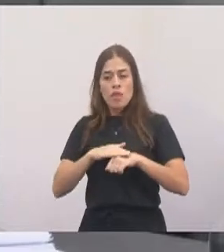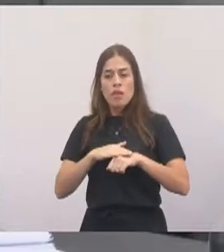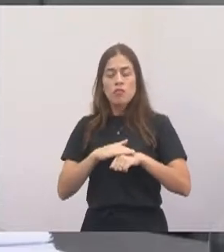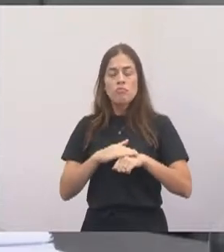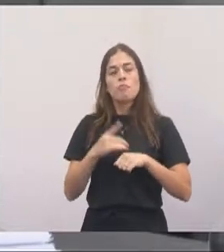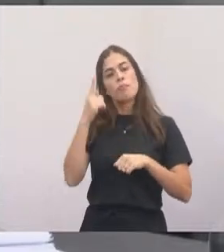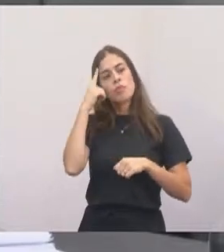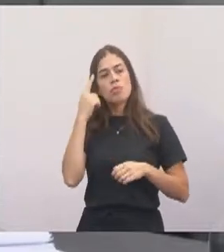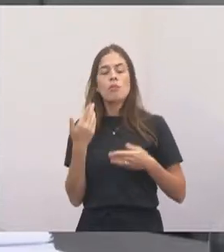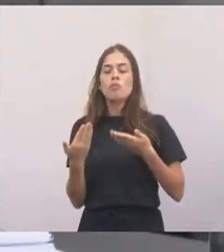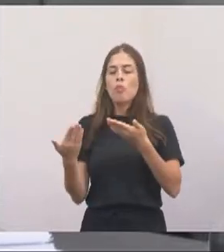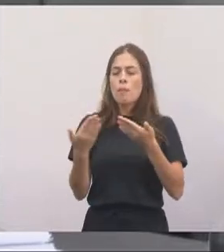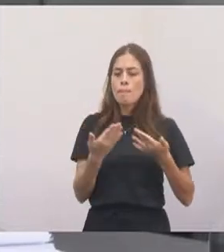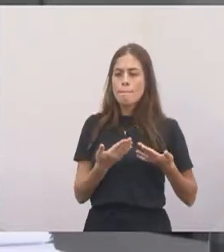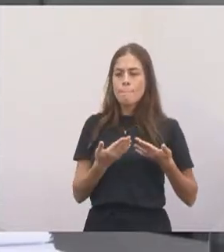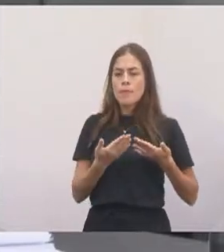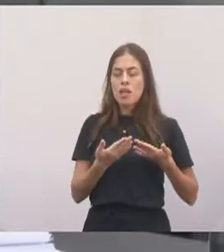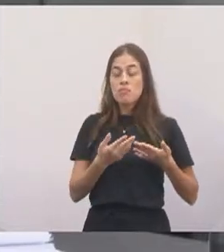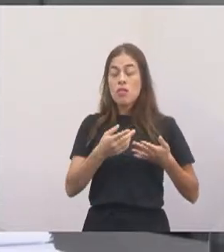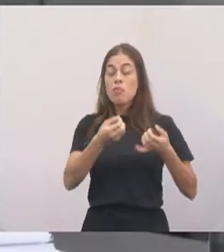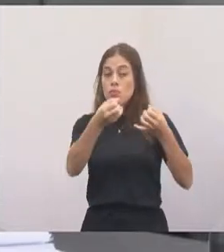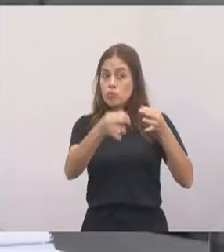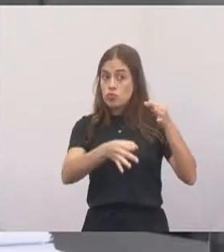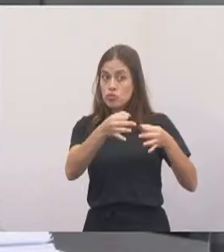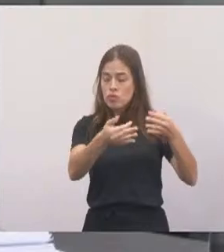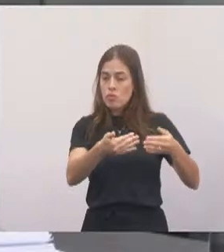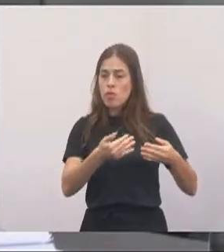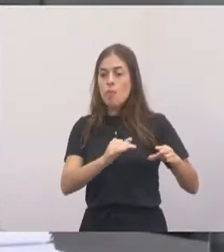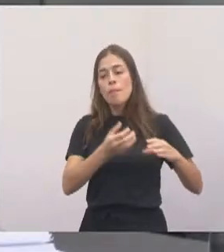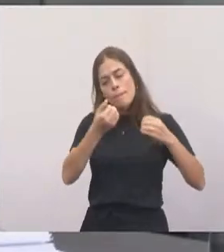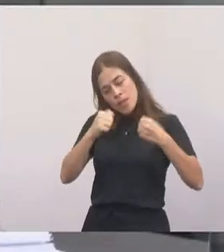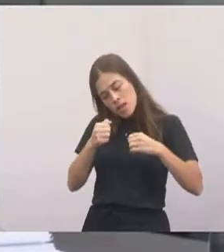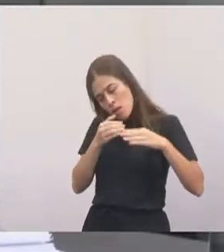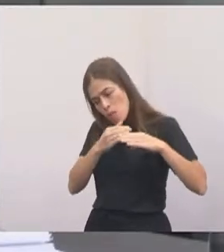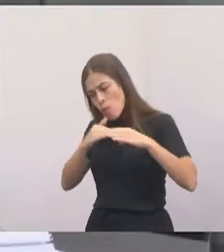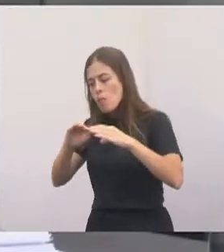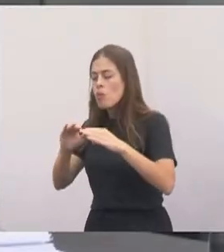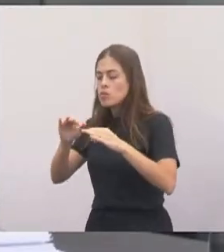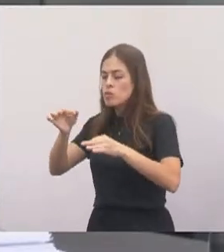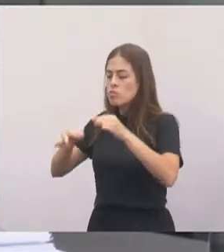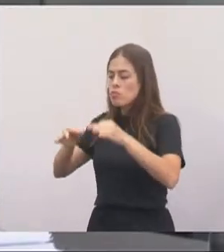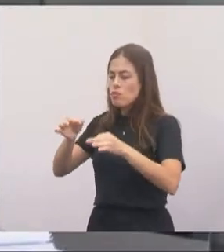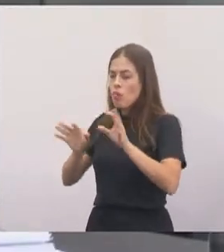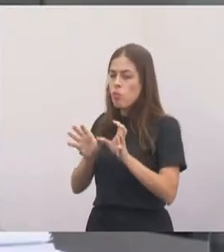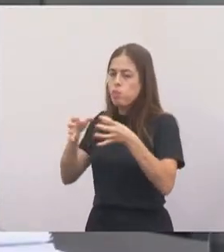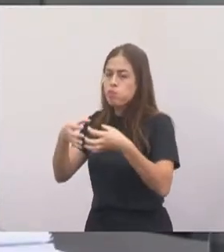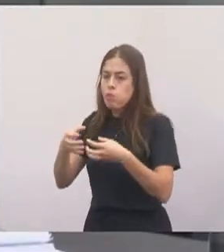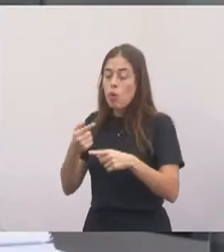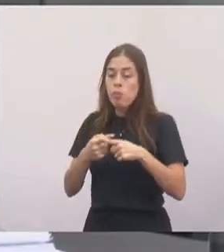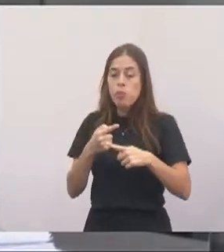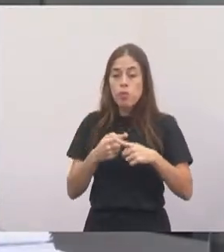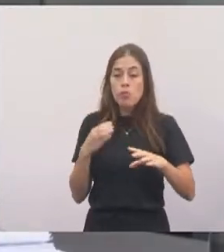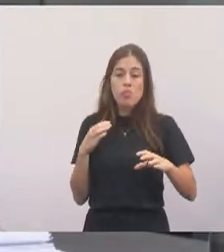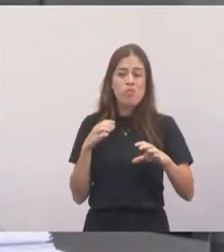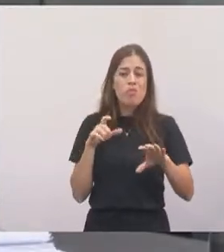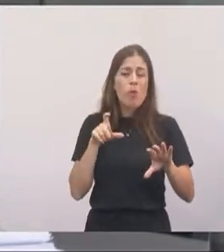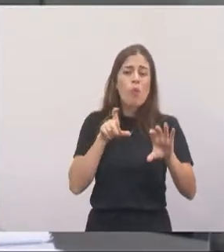no parecer. Tem que encaminhar novamente para a Comissão de Constituição e Justiça, porque veio um anexo